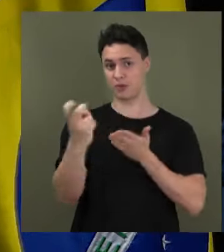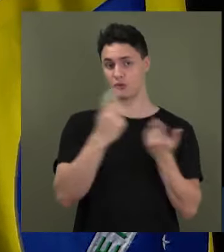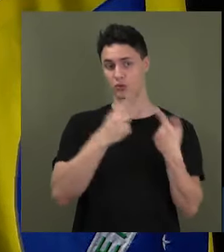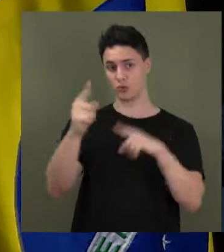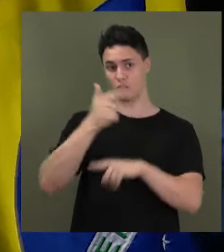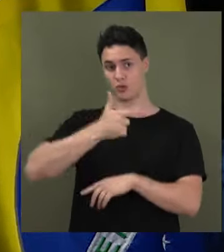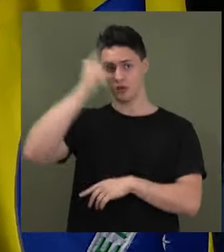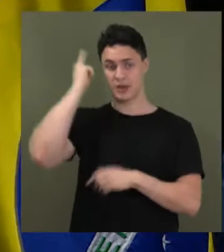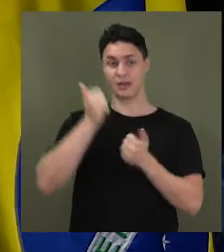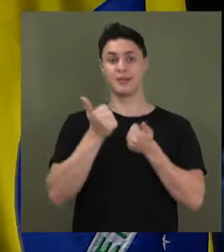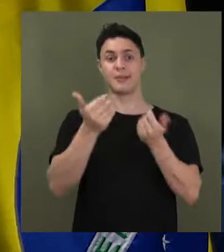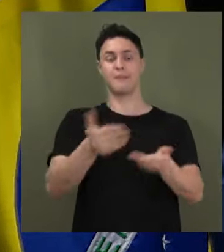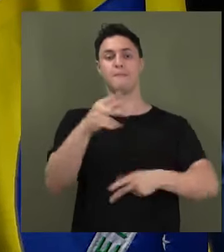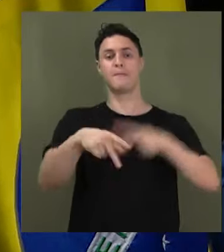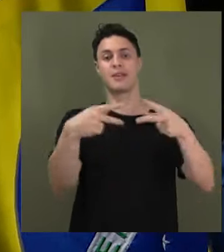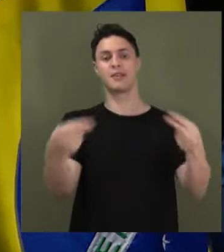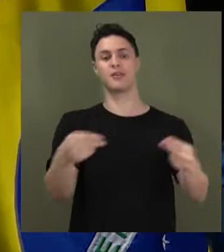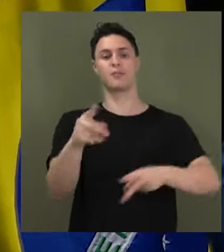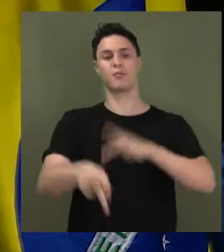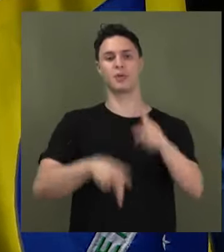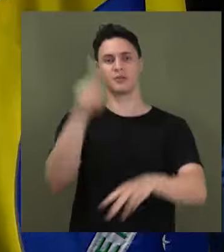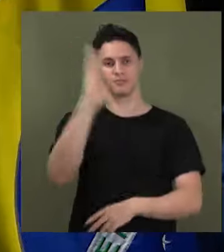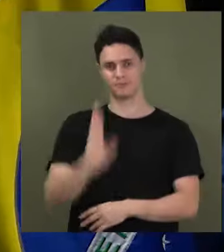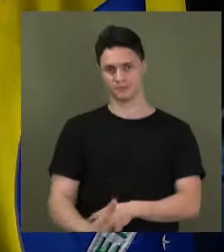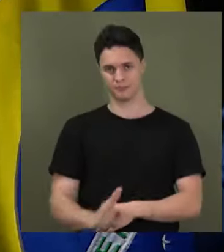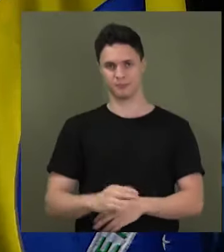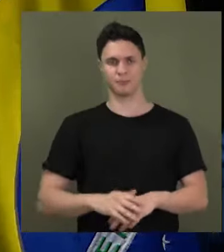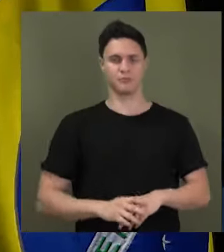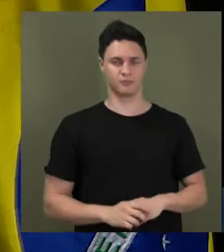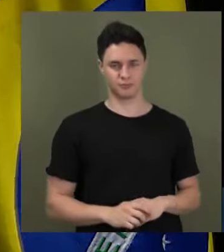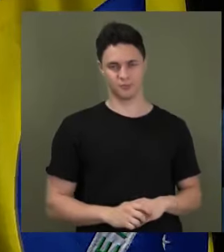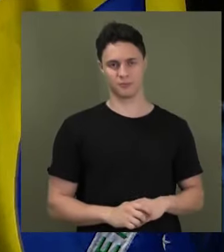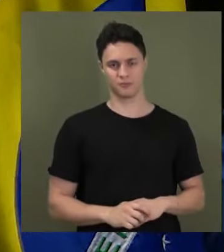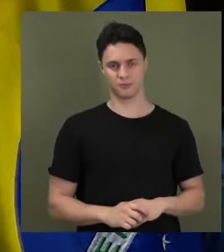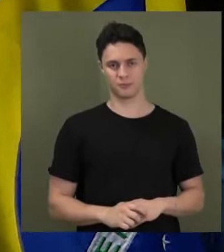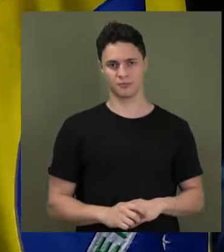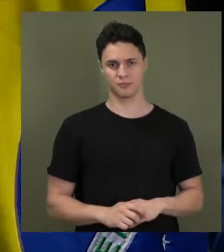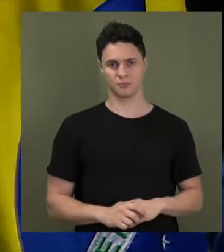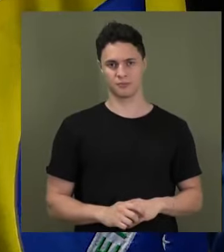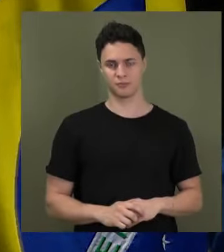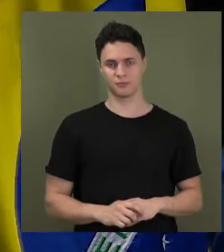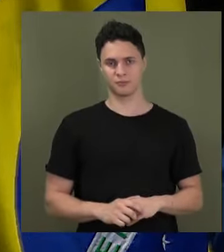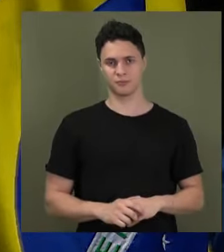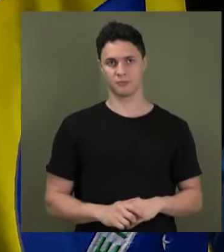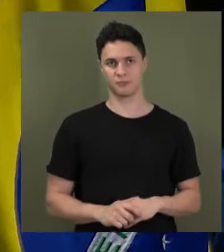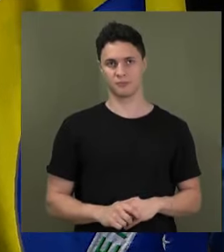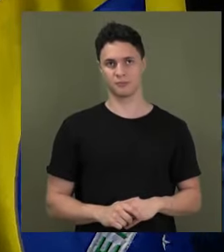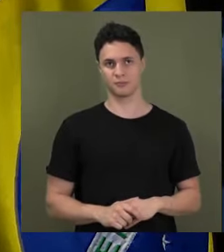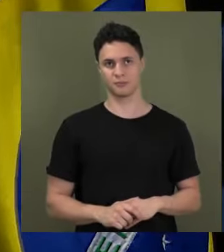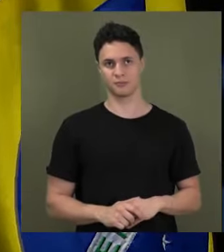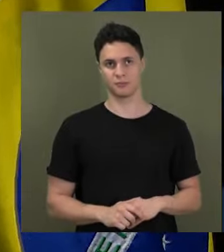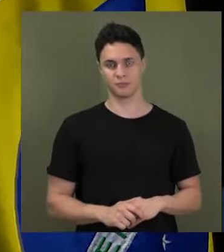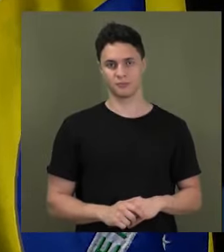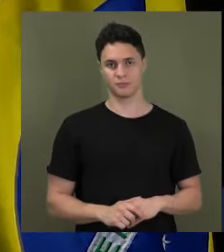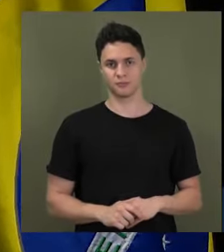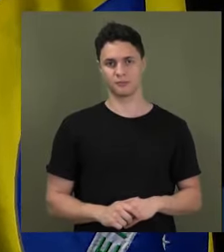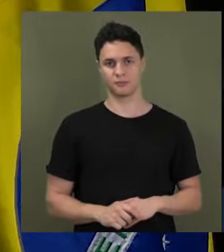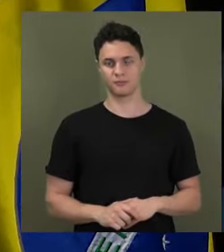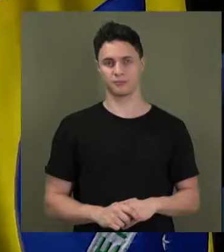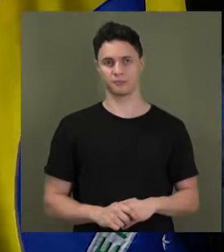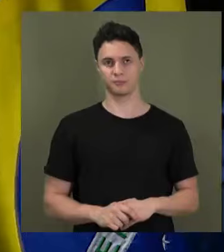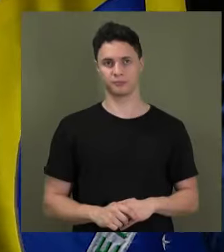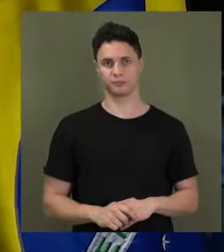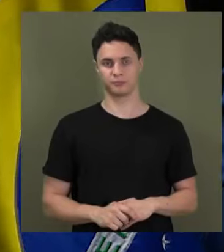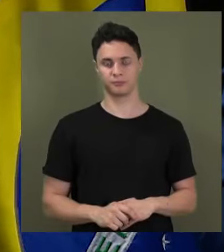dar esse presente desse aniversário de 200 anos para o povo brasileiro, com a análise de